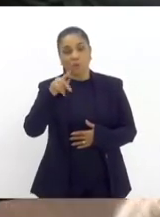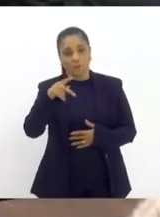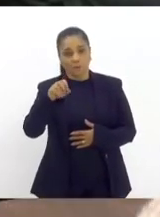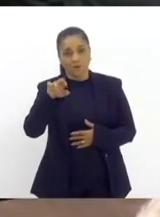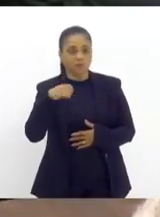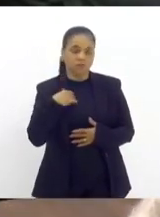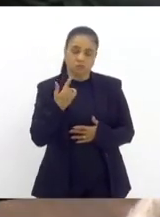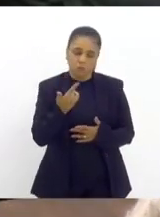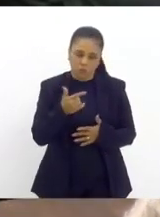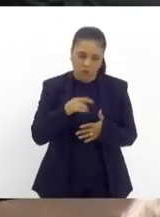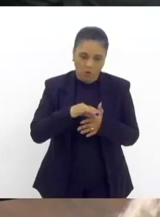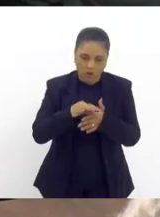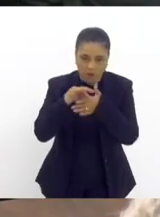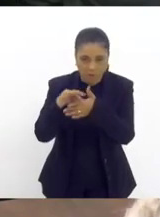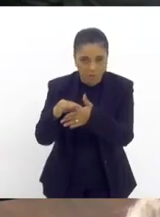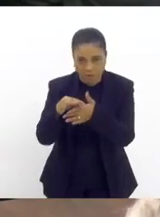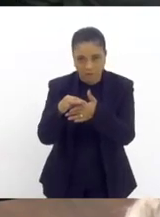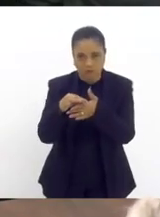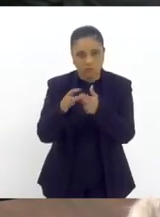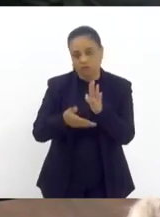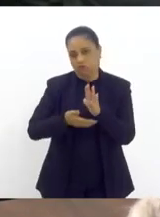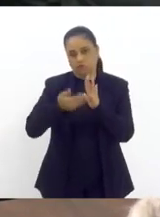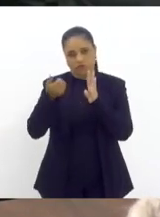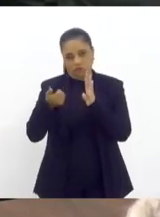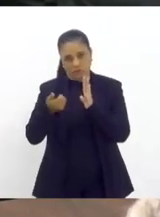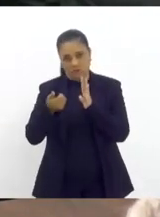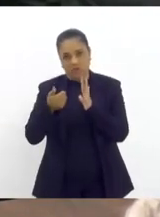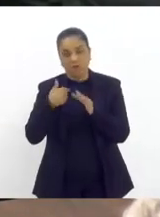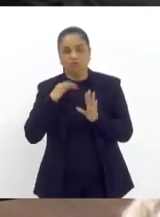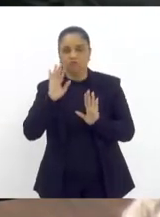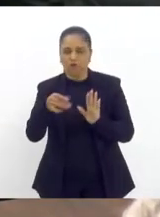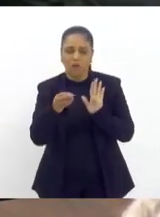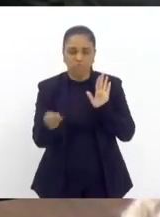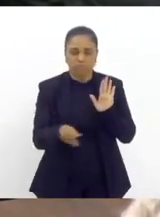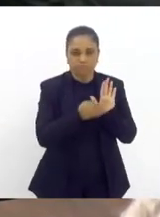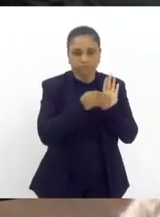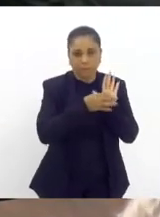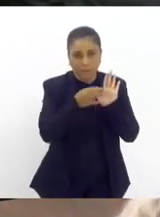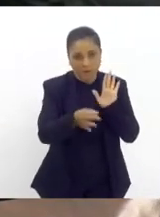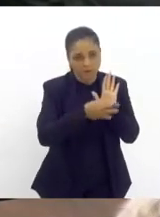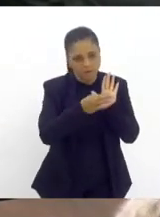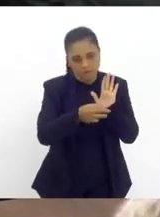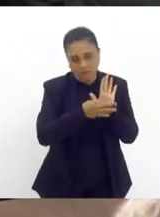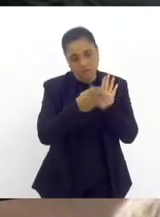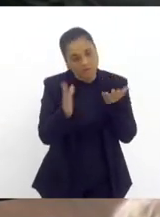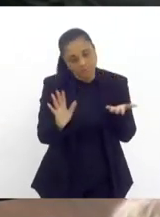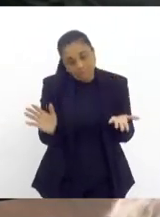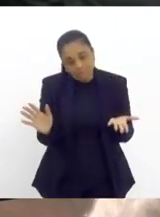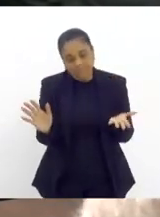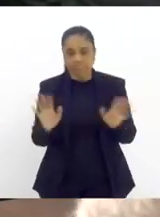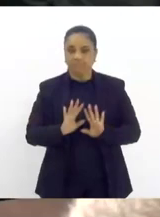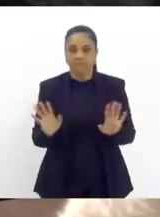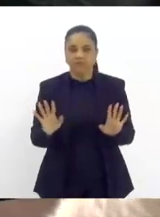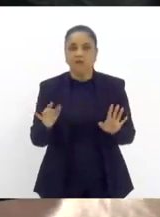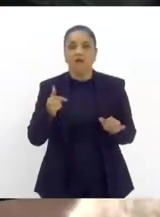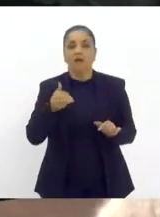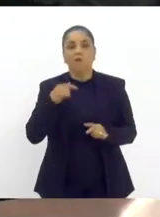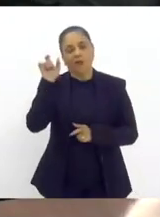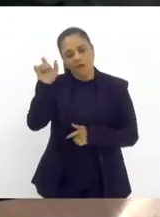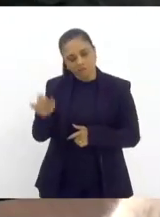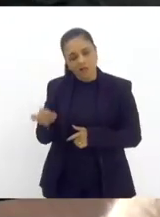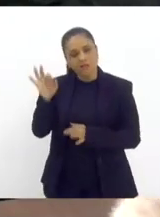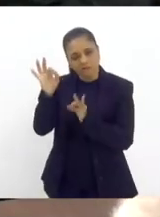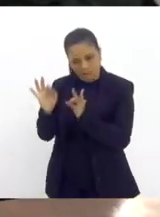não tenho como retirar né que eu já proferi o parecer é isso agora ele tá